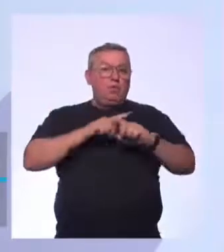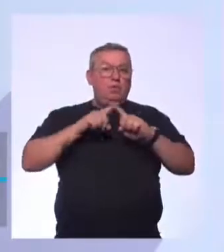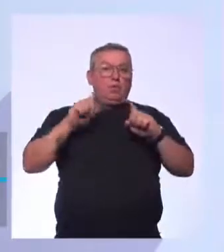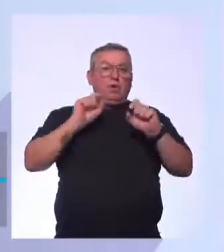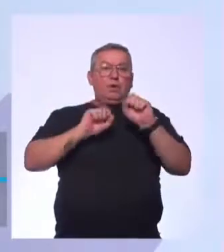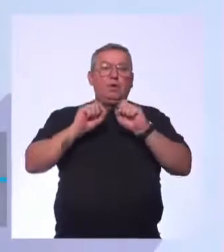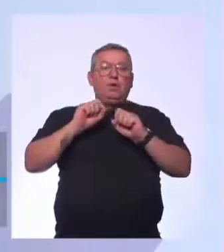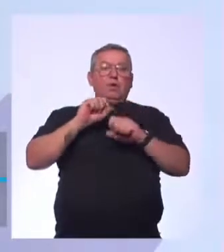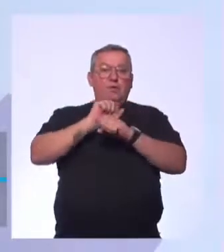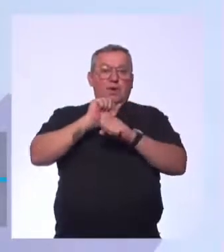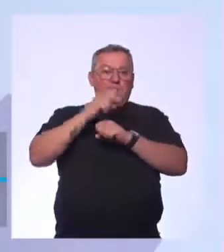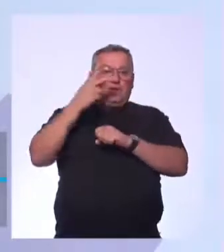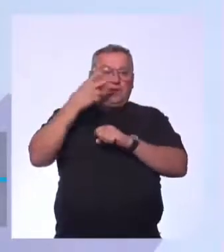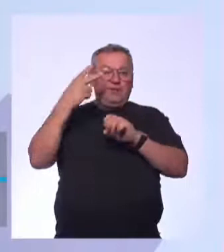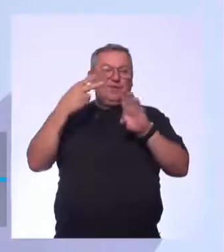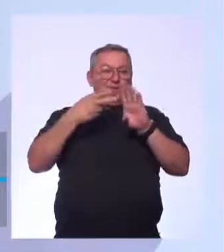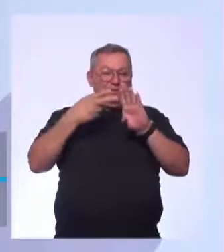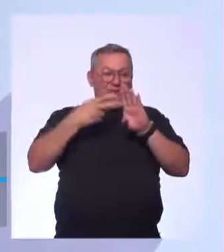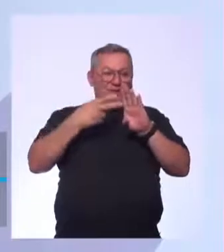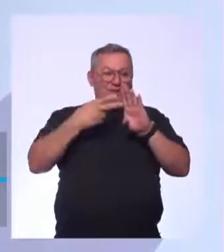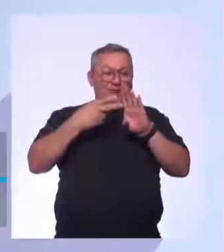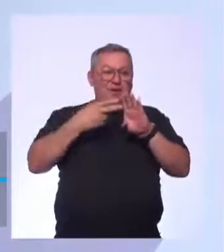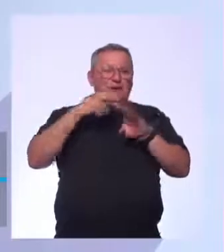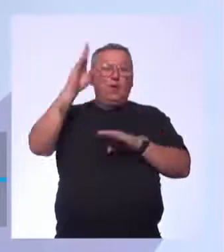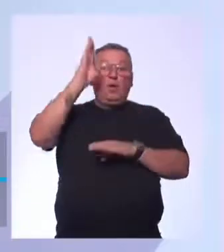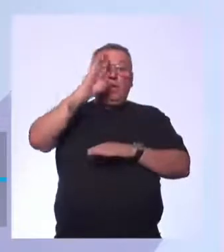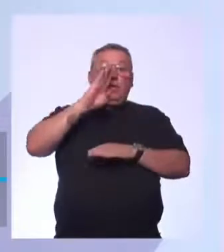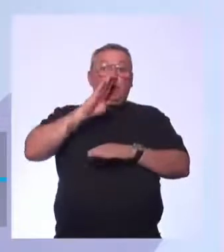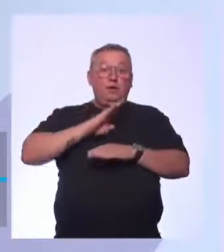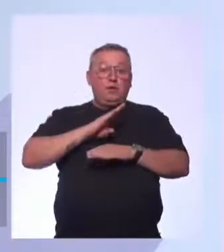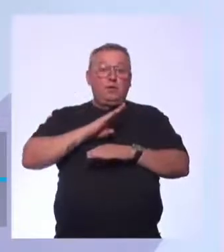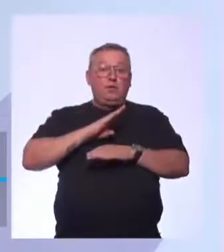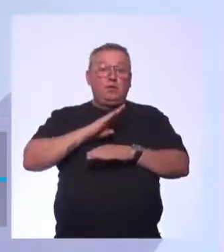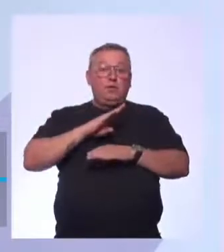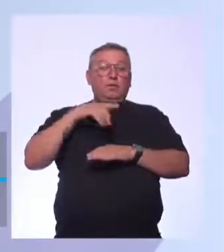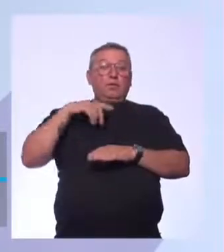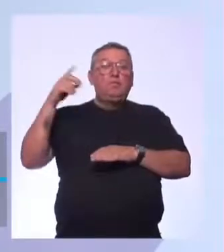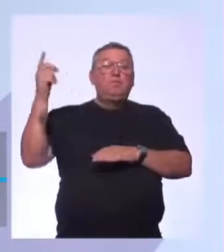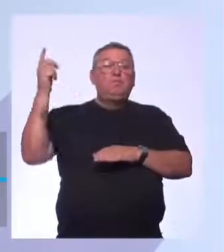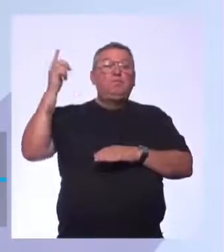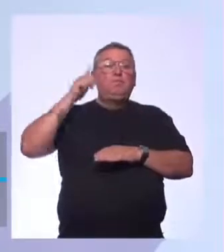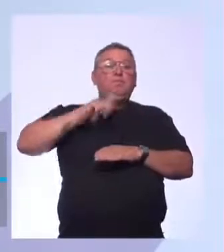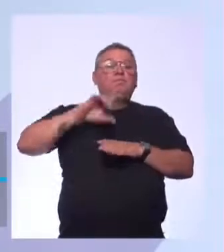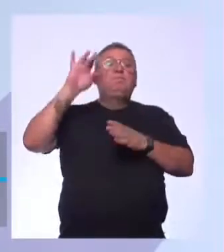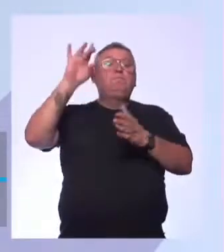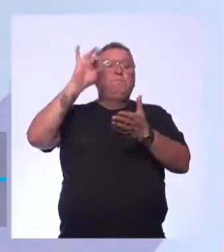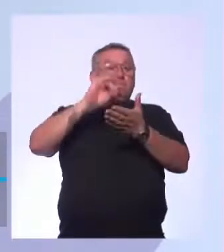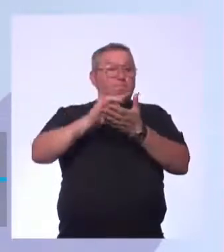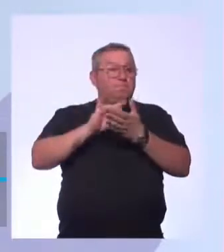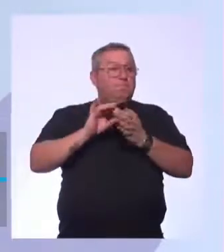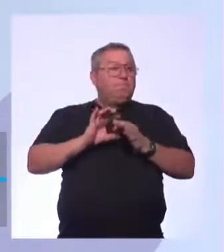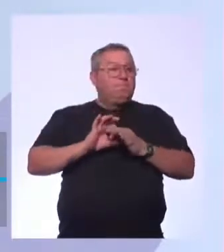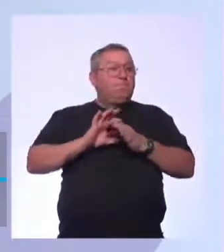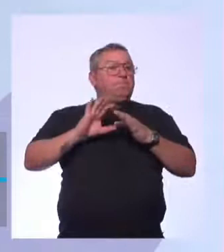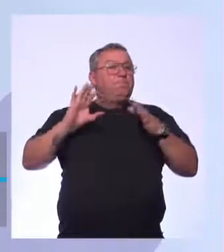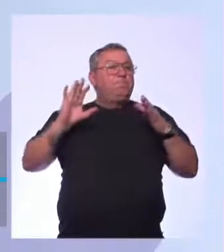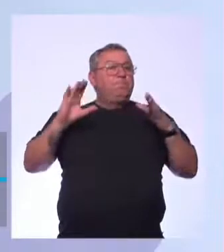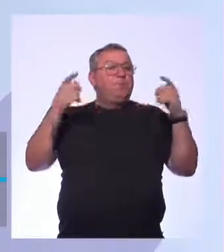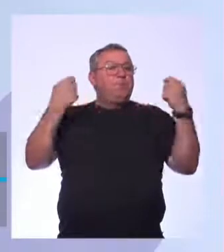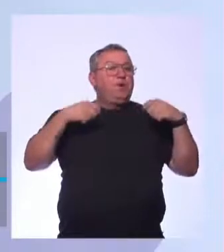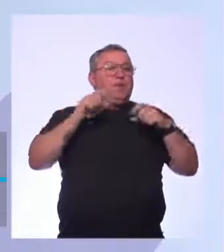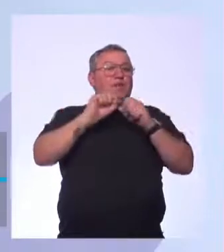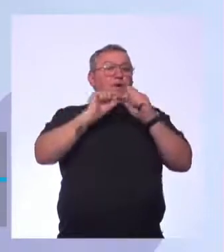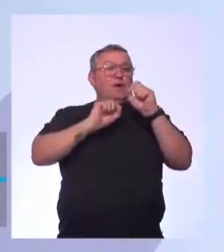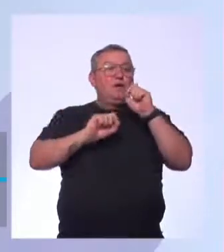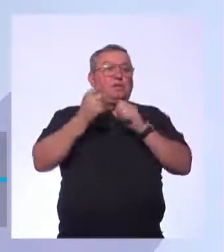Foi assim que a gente parou no segundo bimestre. Então, o Brasil, para conseguir de fato ser independente, ele precisa aí de